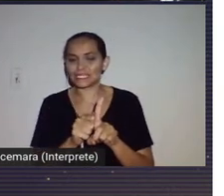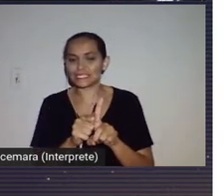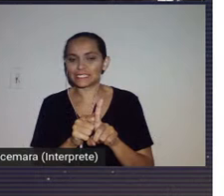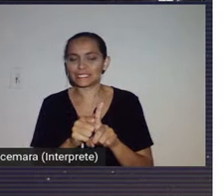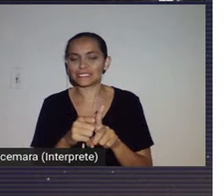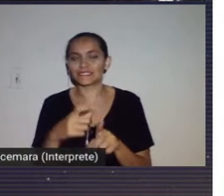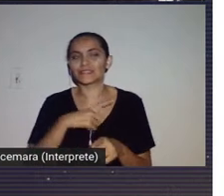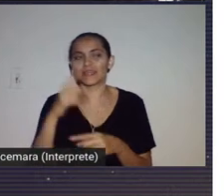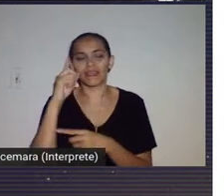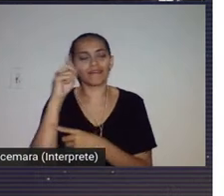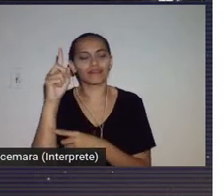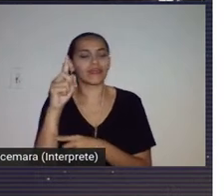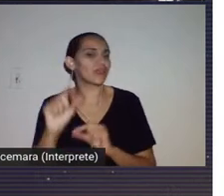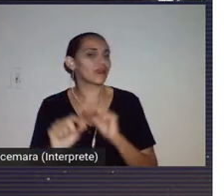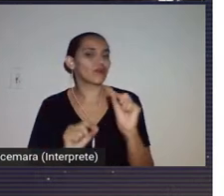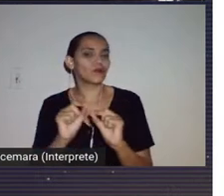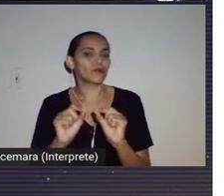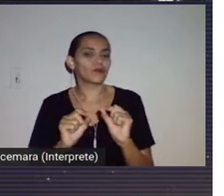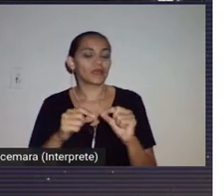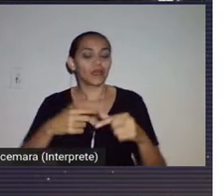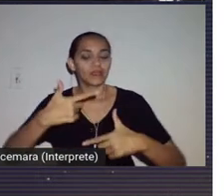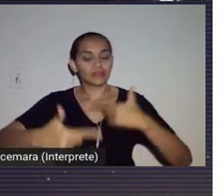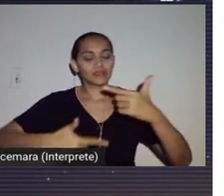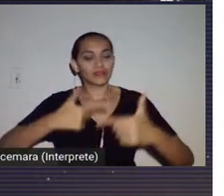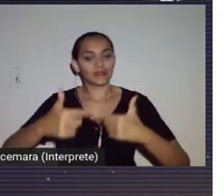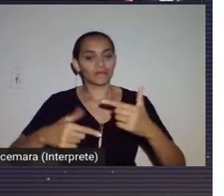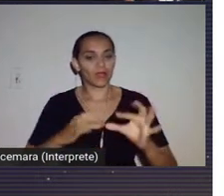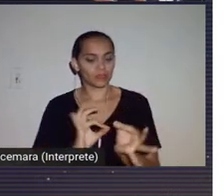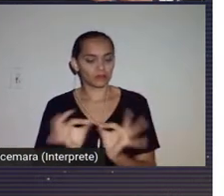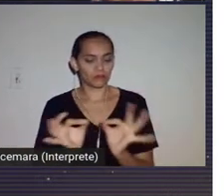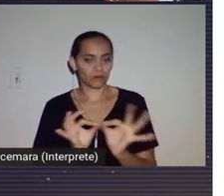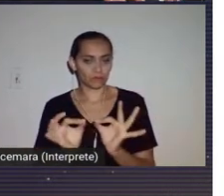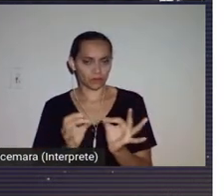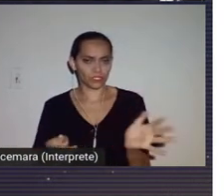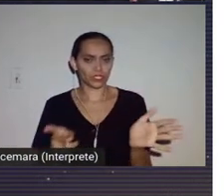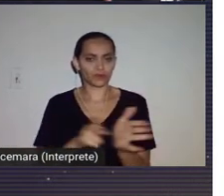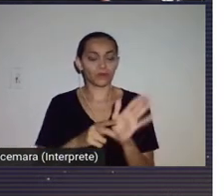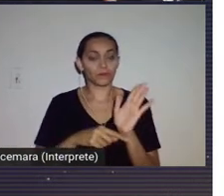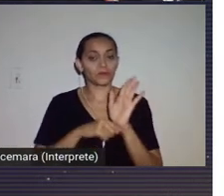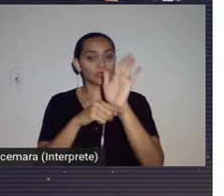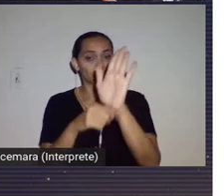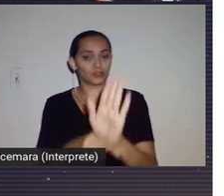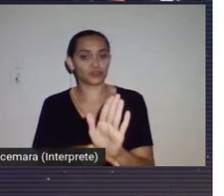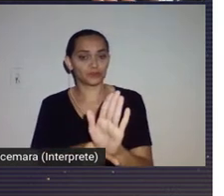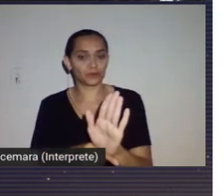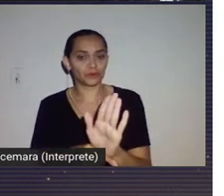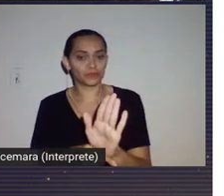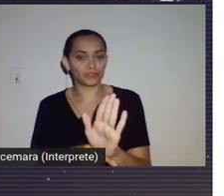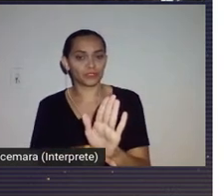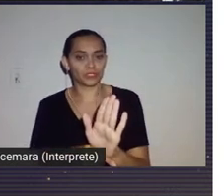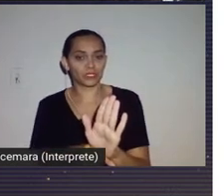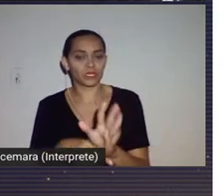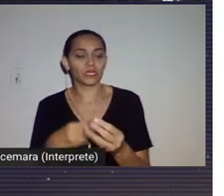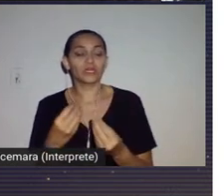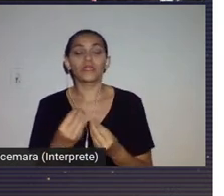que você trabalhe com algum projeto open source, contribua para algum projeto, como